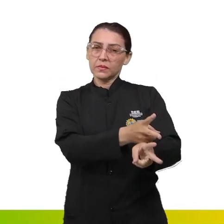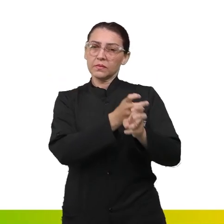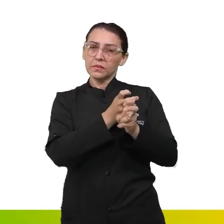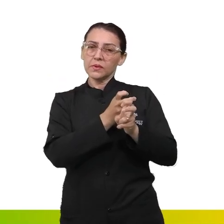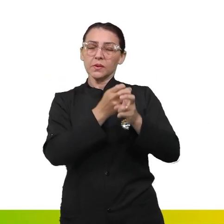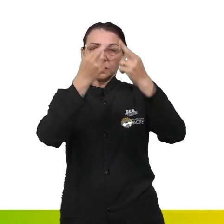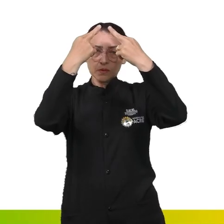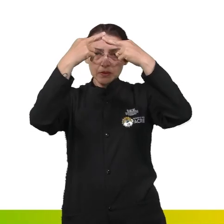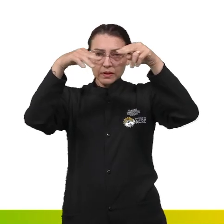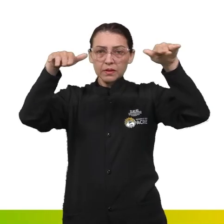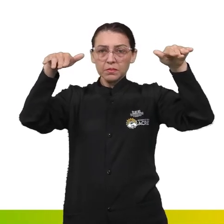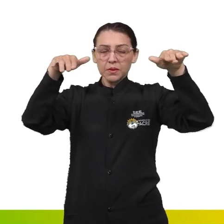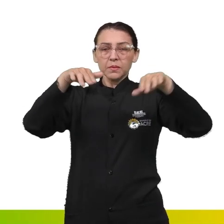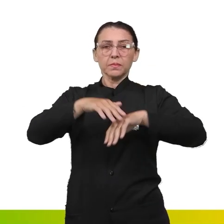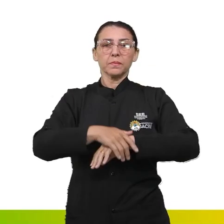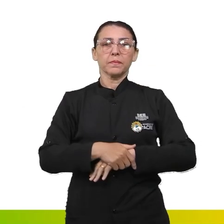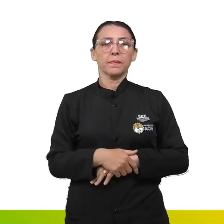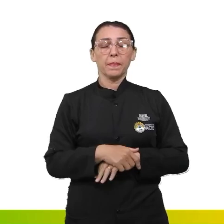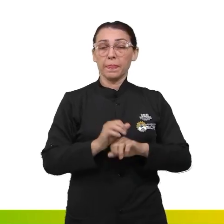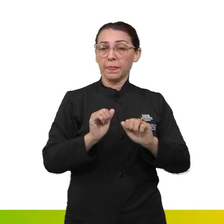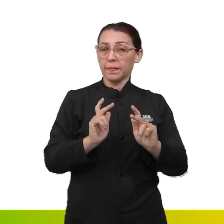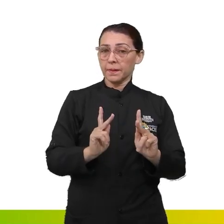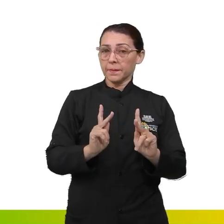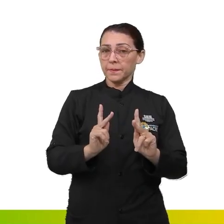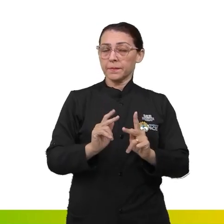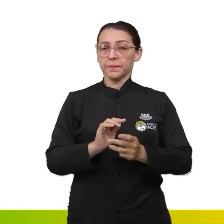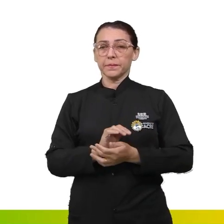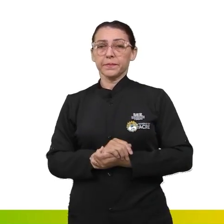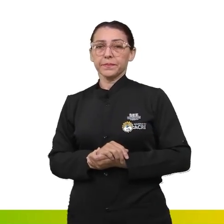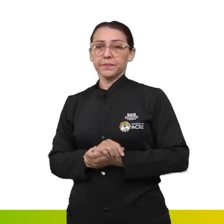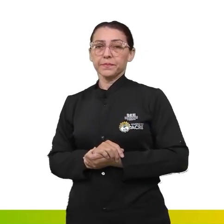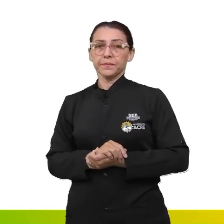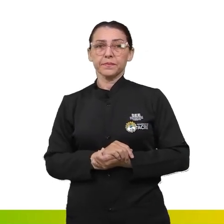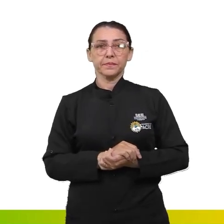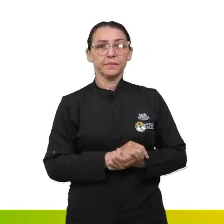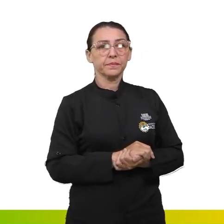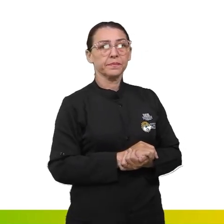no Renascimento. Ok? Tudo certo?